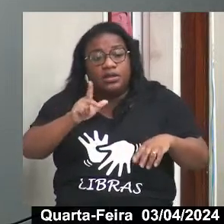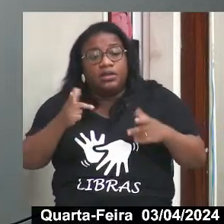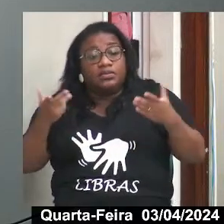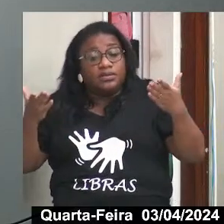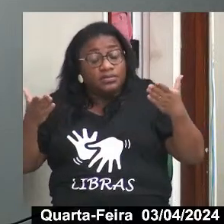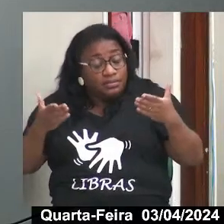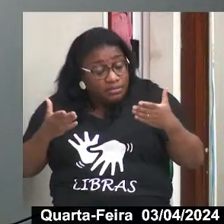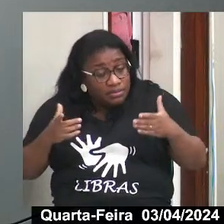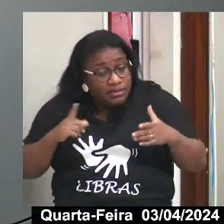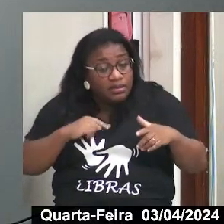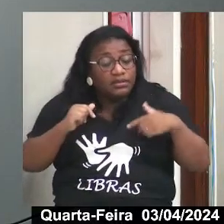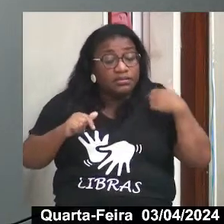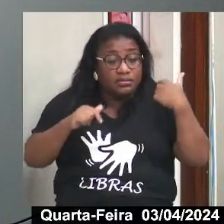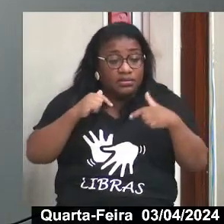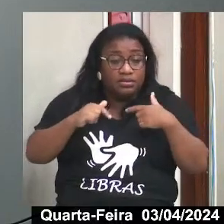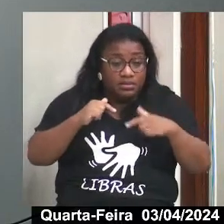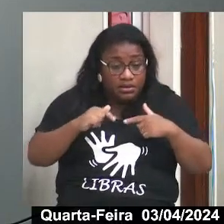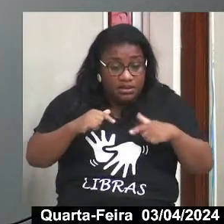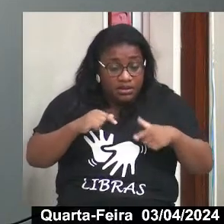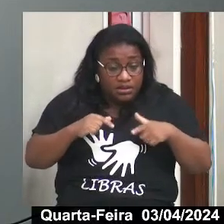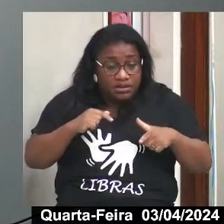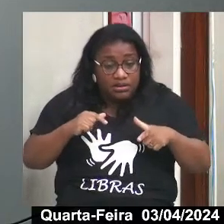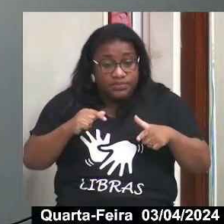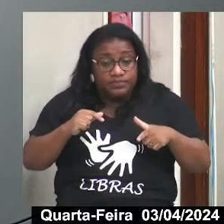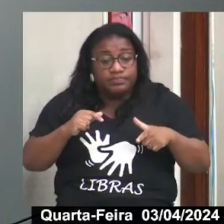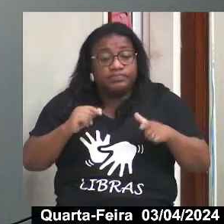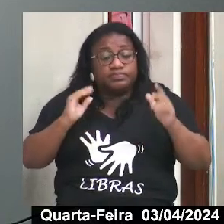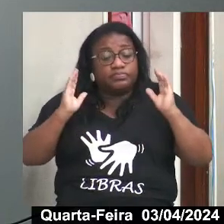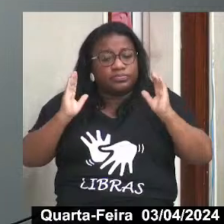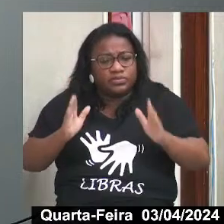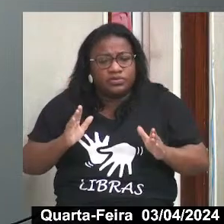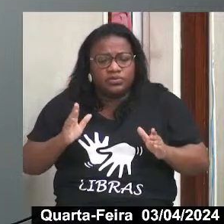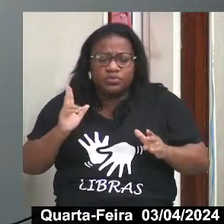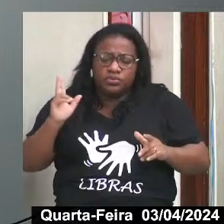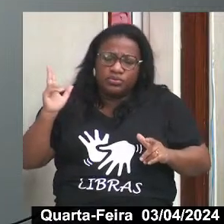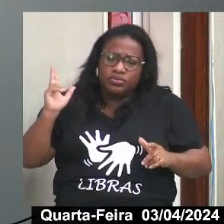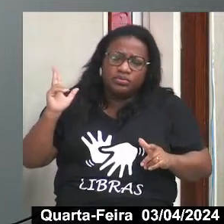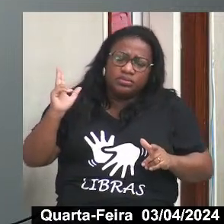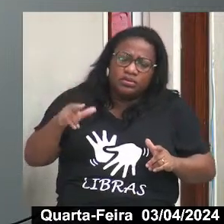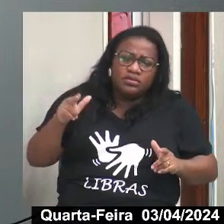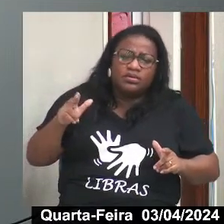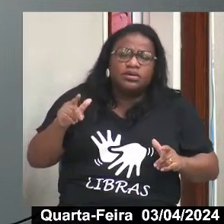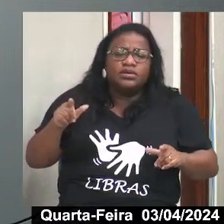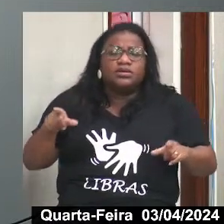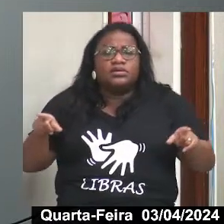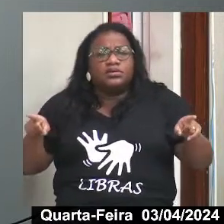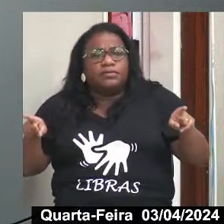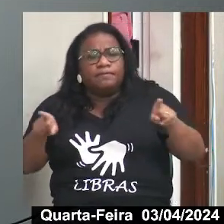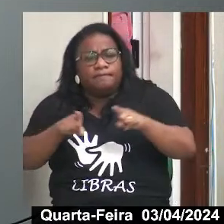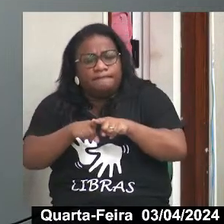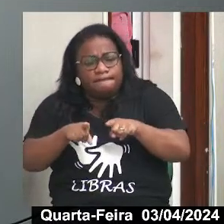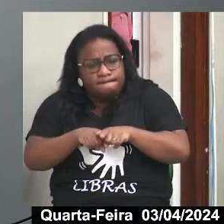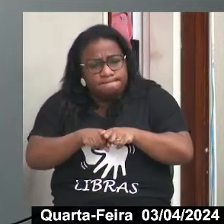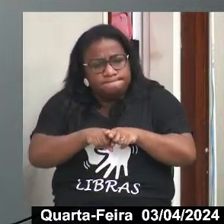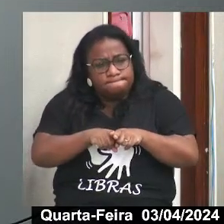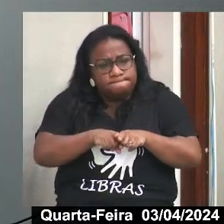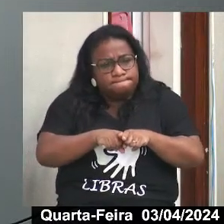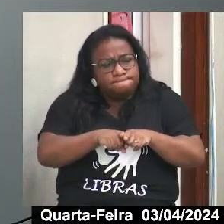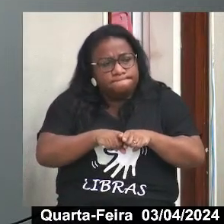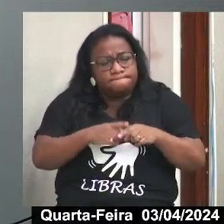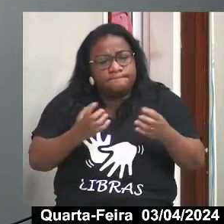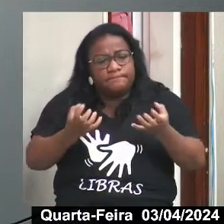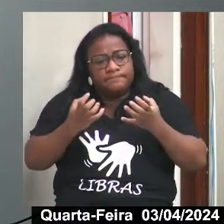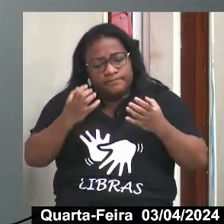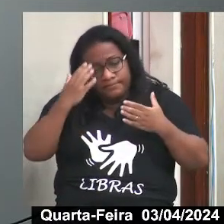sabe que tem muitas coisas a ser melhorada, mas a gente jamais vai se acovardar. Jamais eu vou me esconder diante da dificuldade do dia a dia sobre as famílias